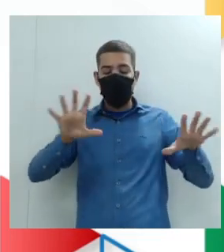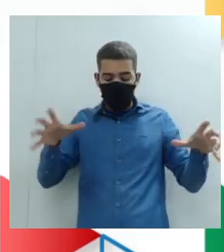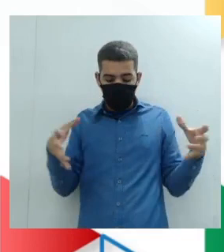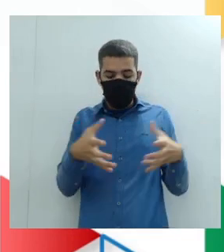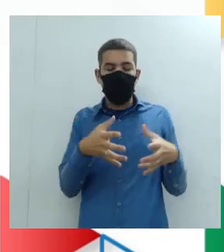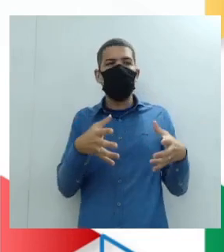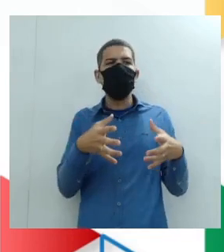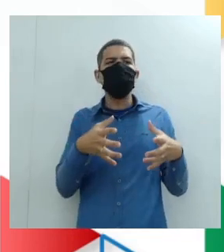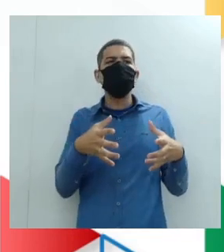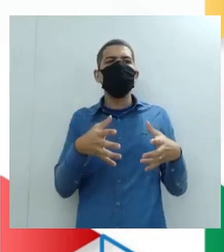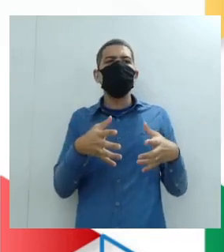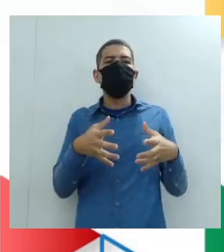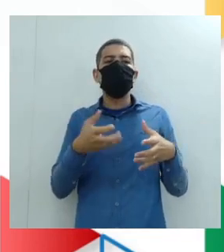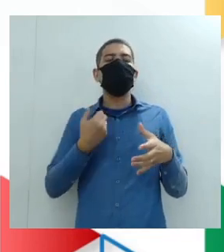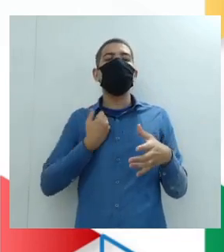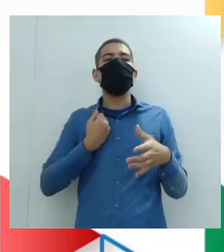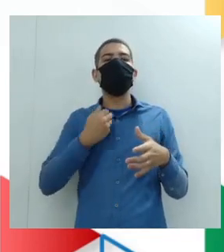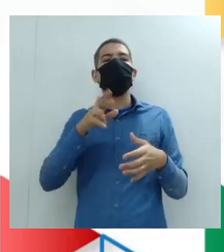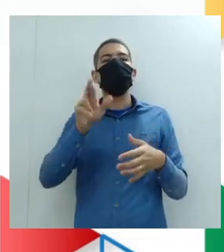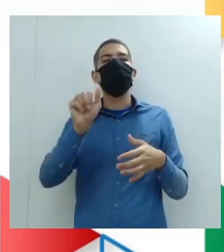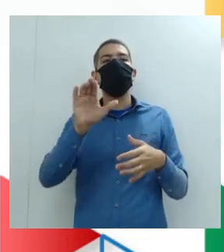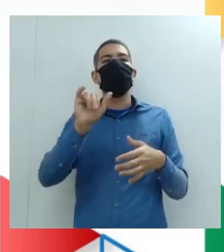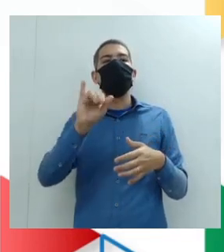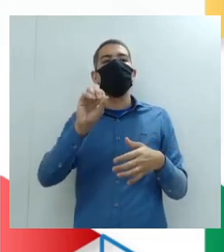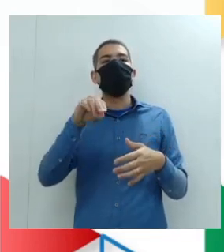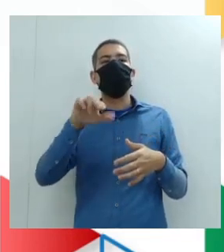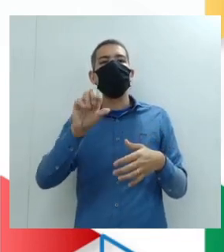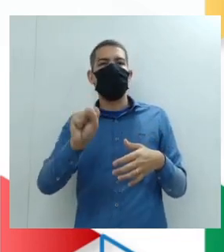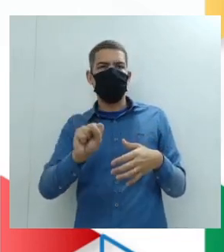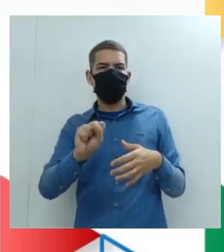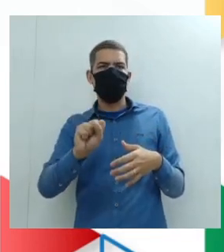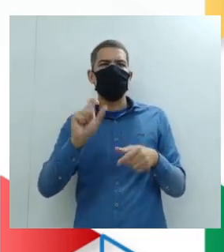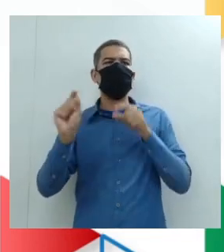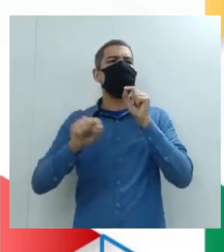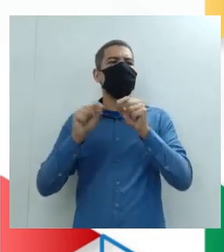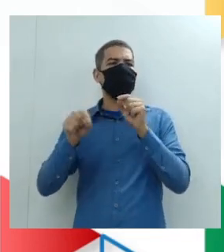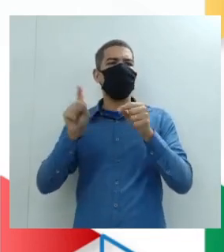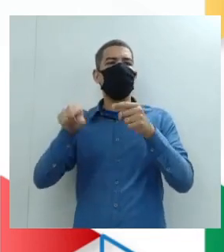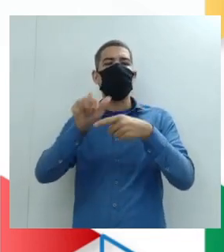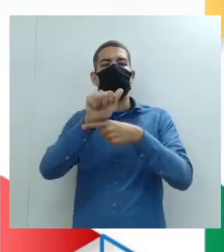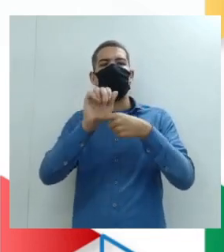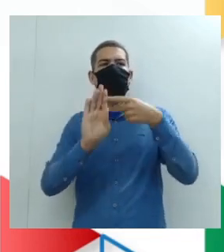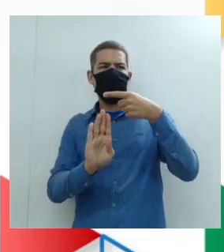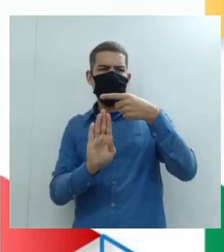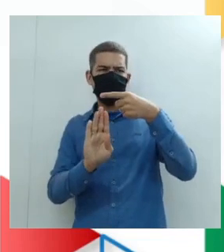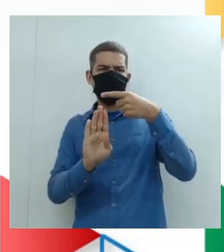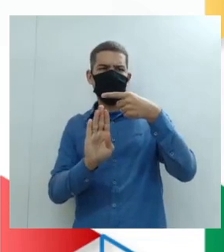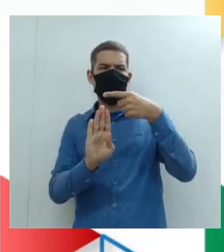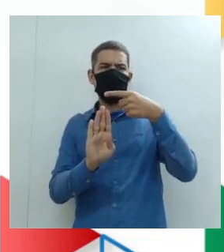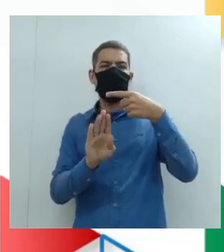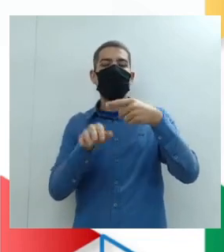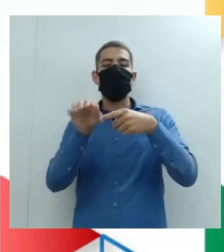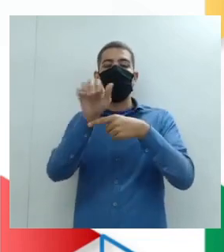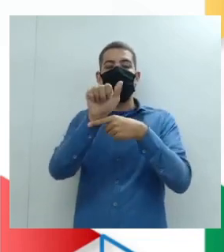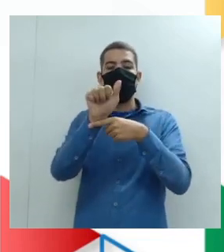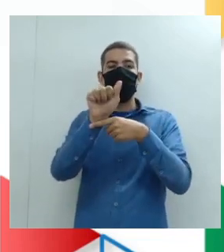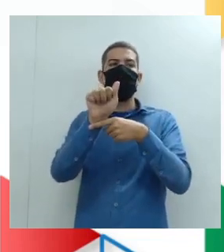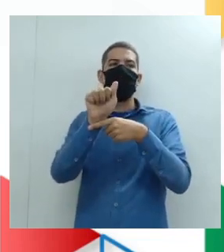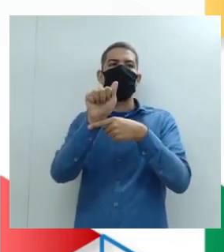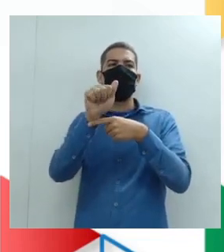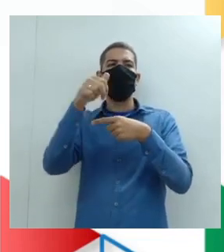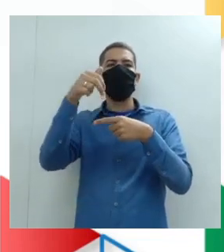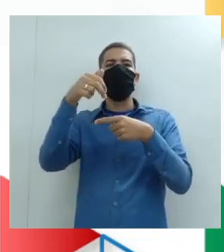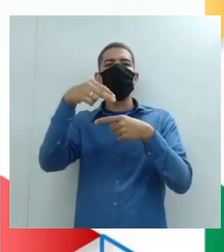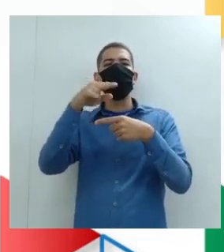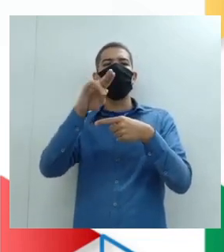números racionais, que é o conjunto dos números que tem A sobre B, onde eu tenho A como numerador e